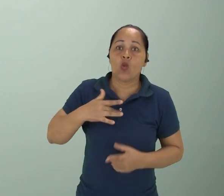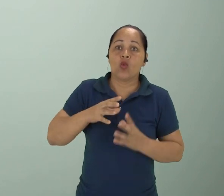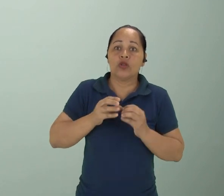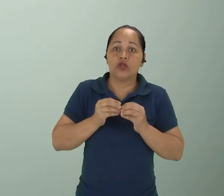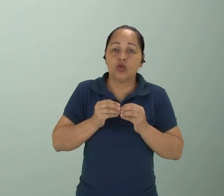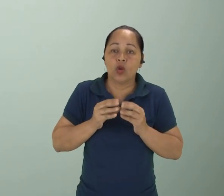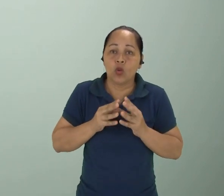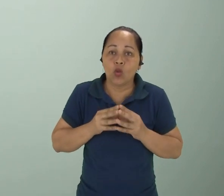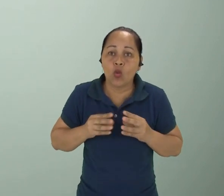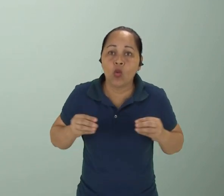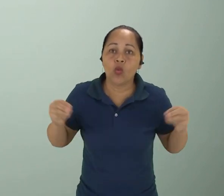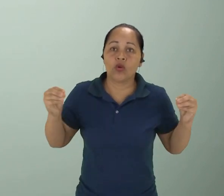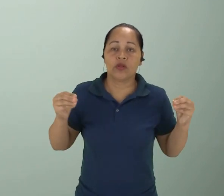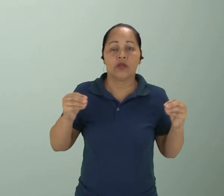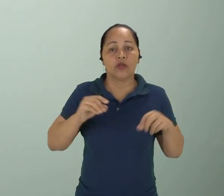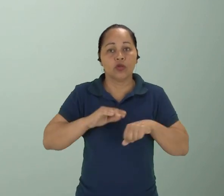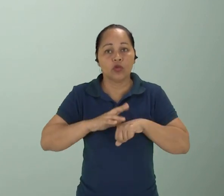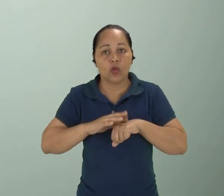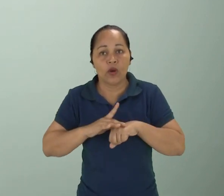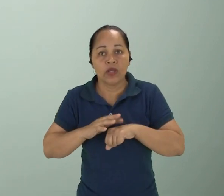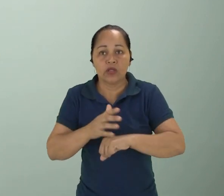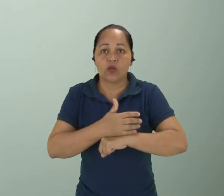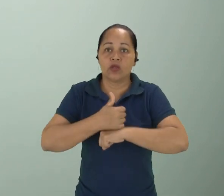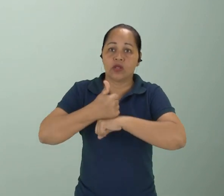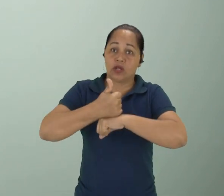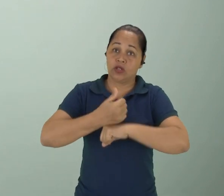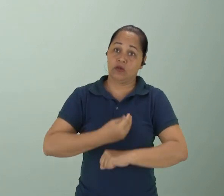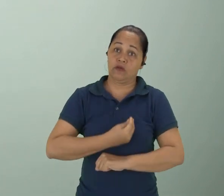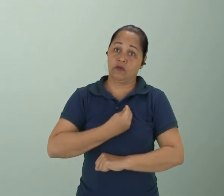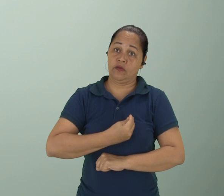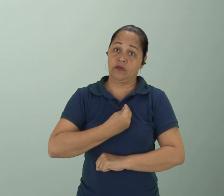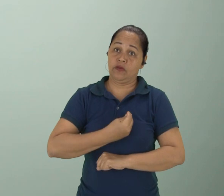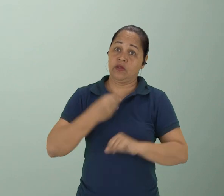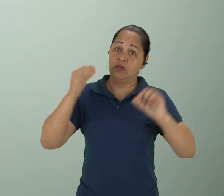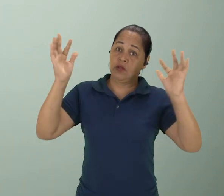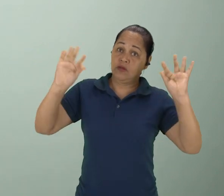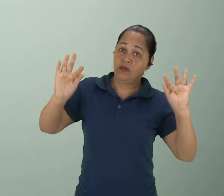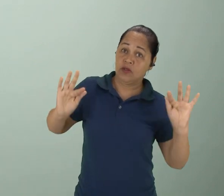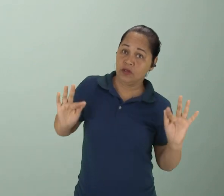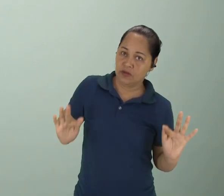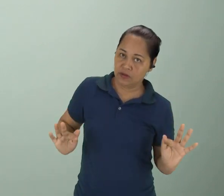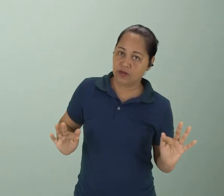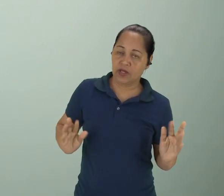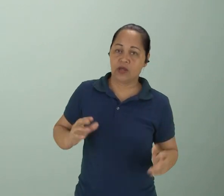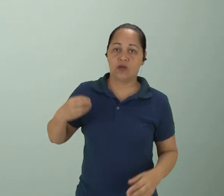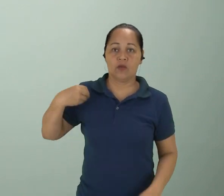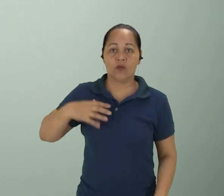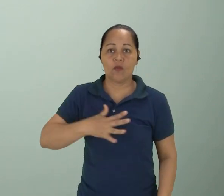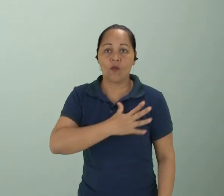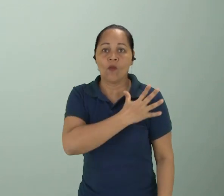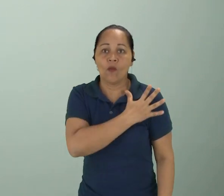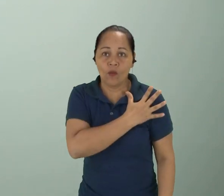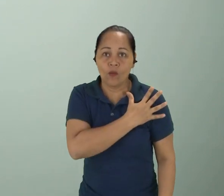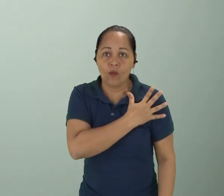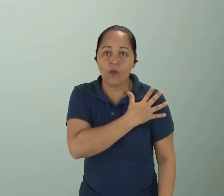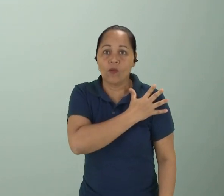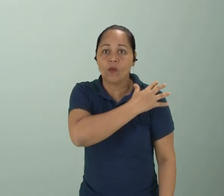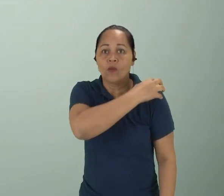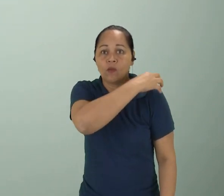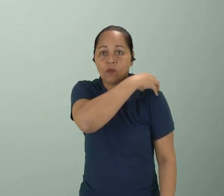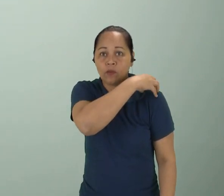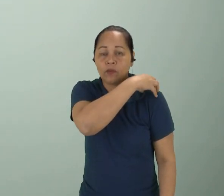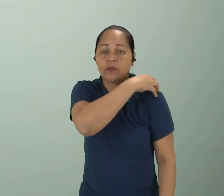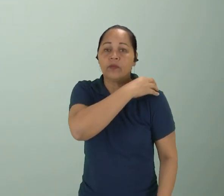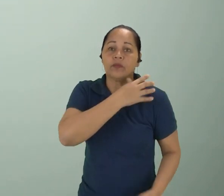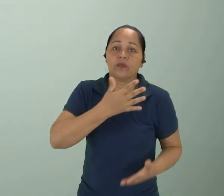para cura de doenças qualidade de vida que é o que a gente quer me ver bem ser feliz como dele aristóteles ó então são